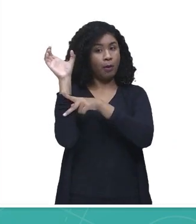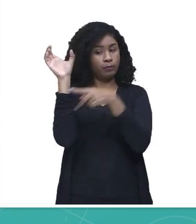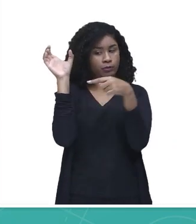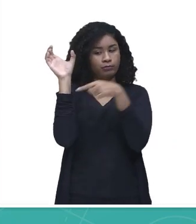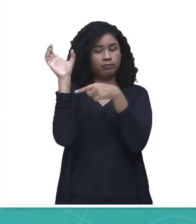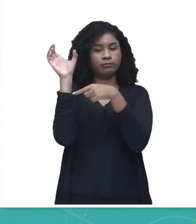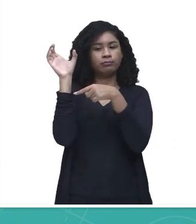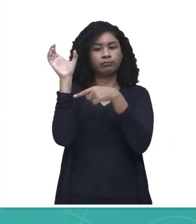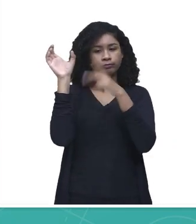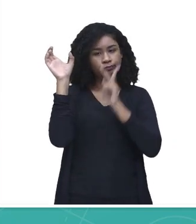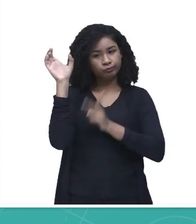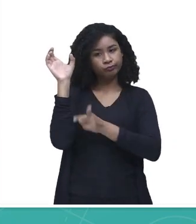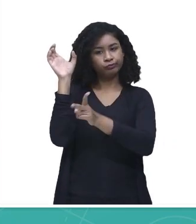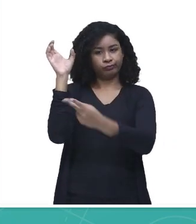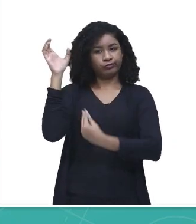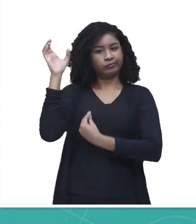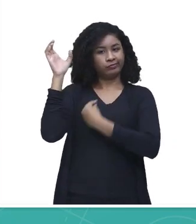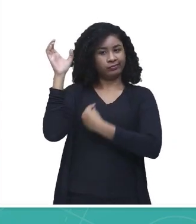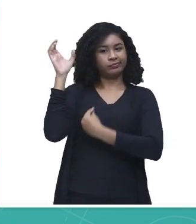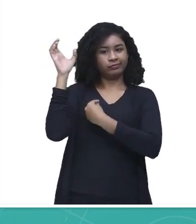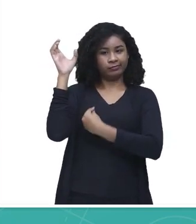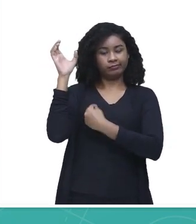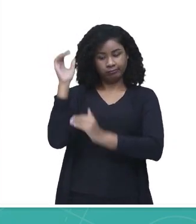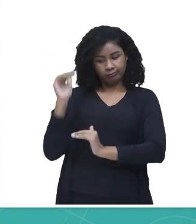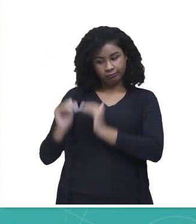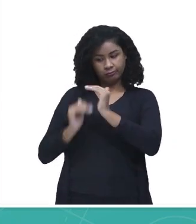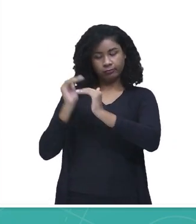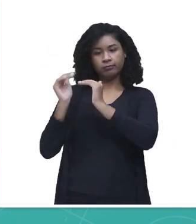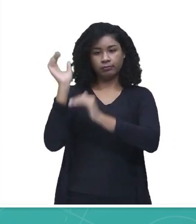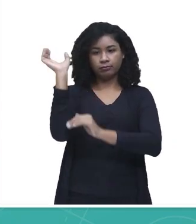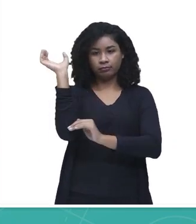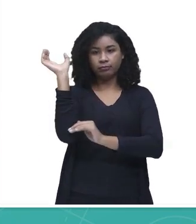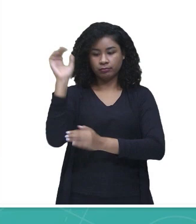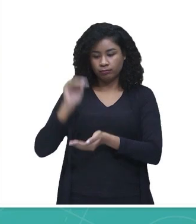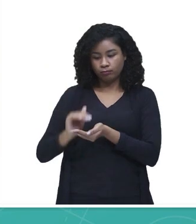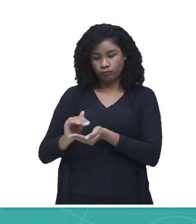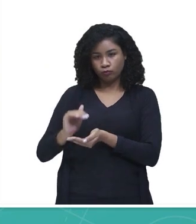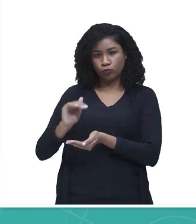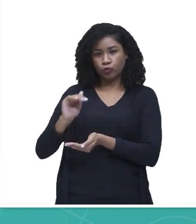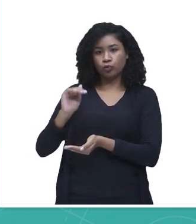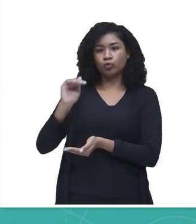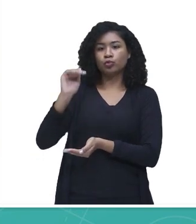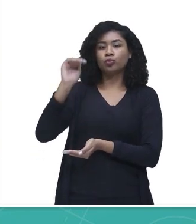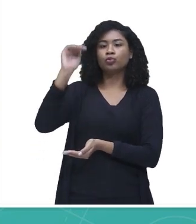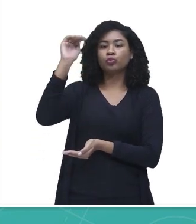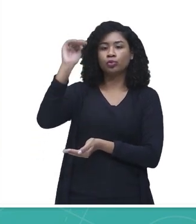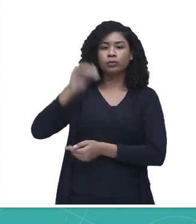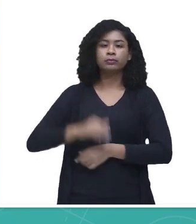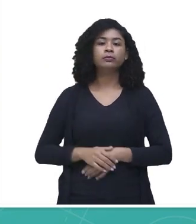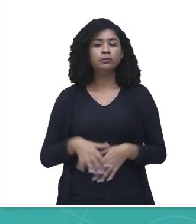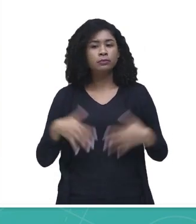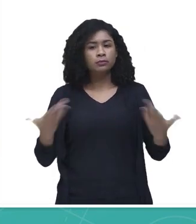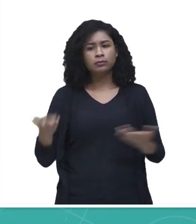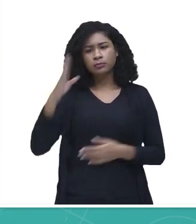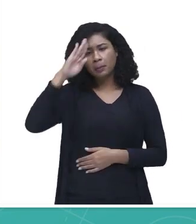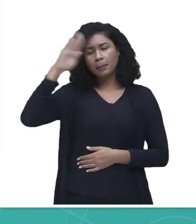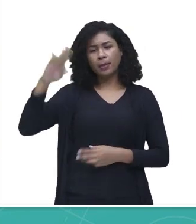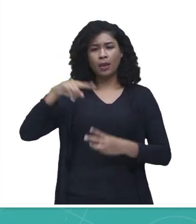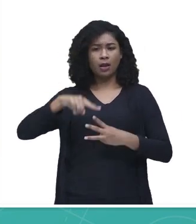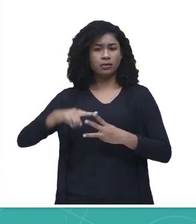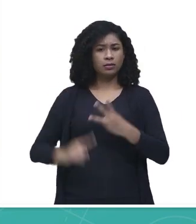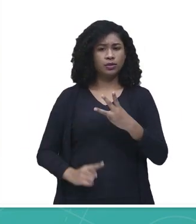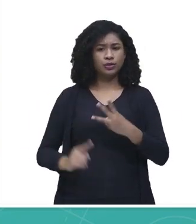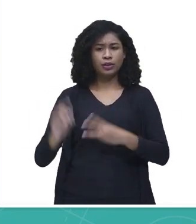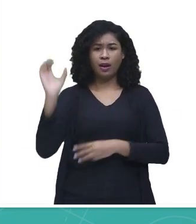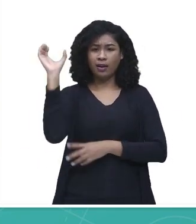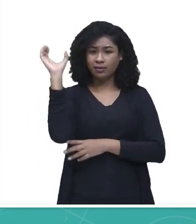a fotossíntese. Ela precisa dos ingredientes, sol, né? Luz solar, gás carbônico e água. Ao final do processo